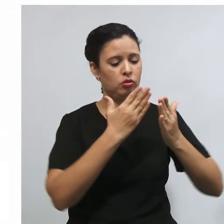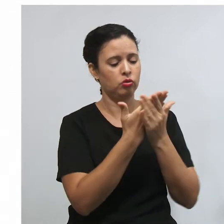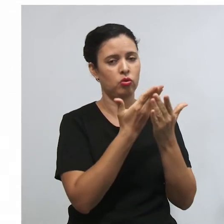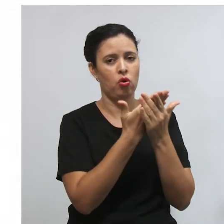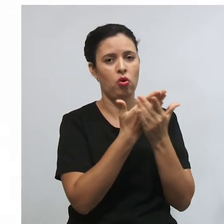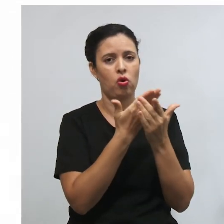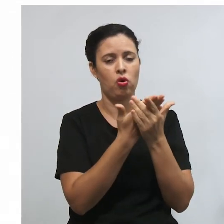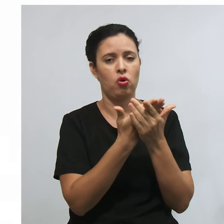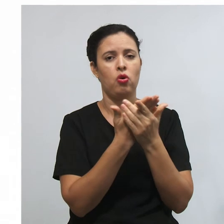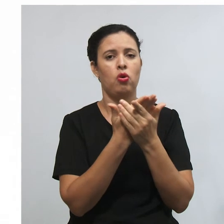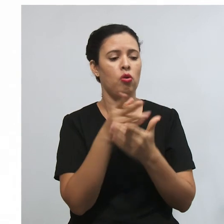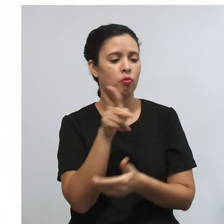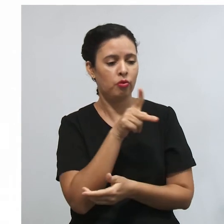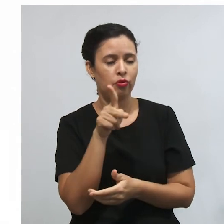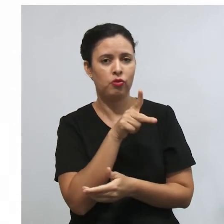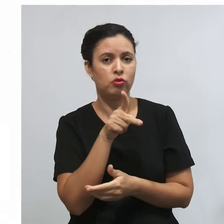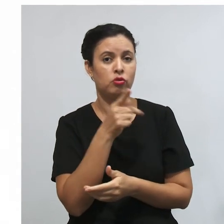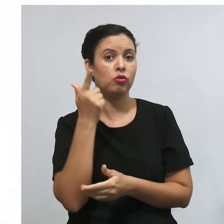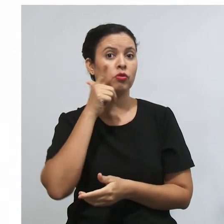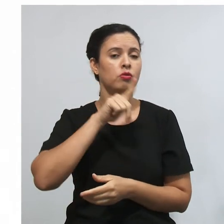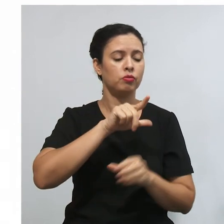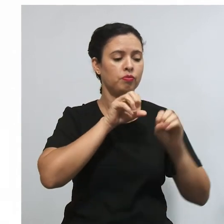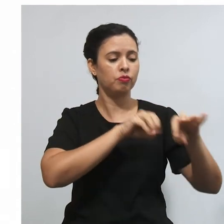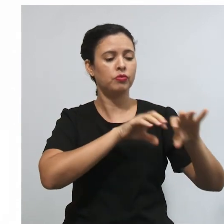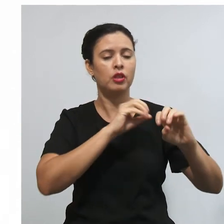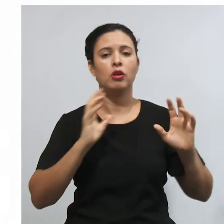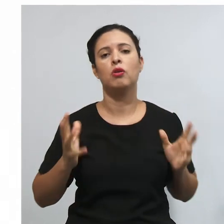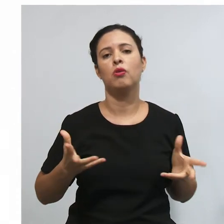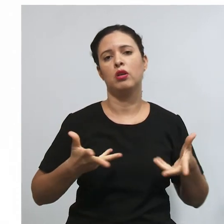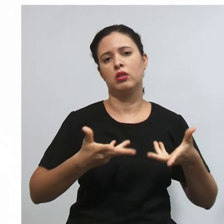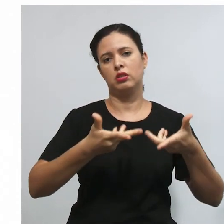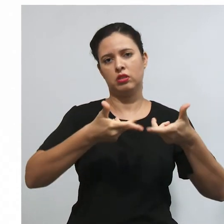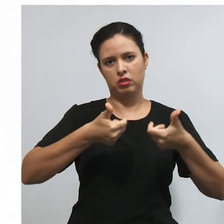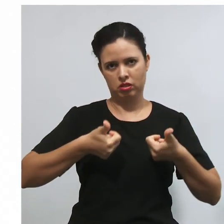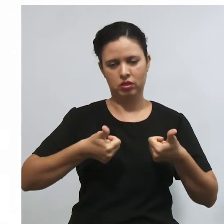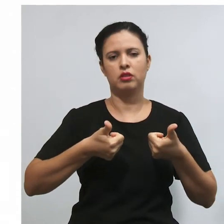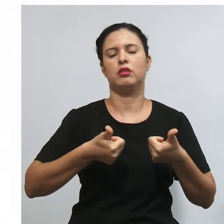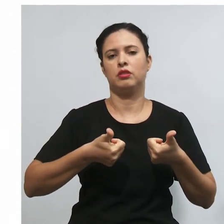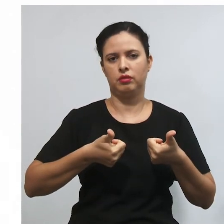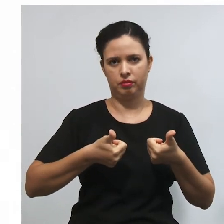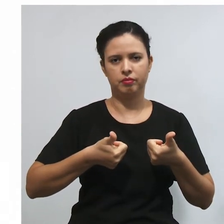de qualidade, porque nós não precisamos de